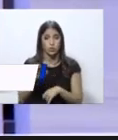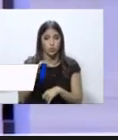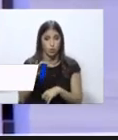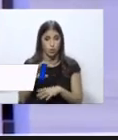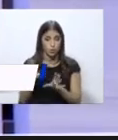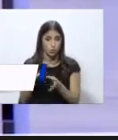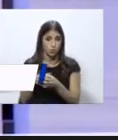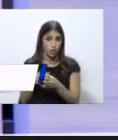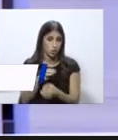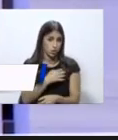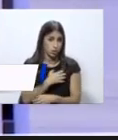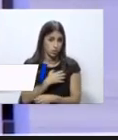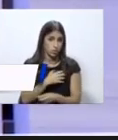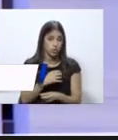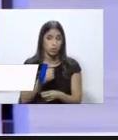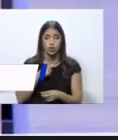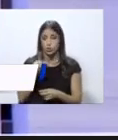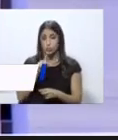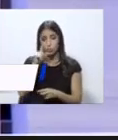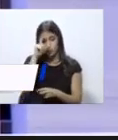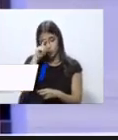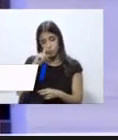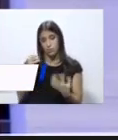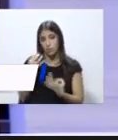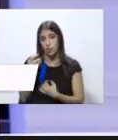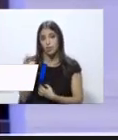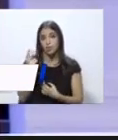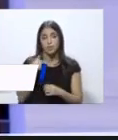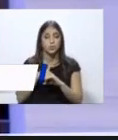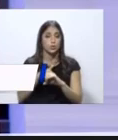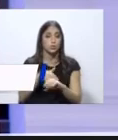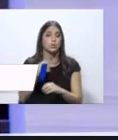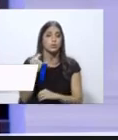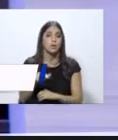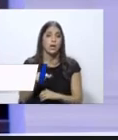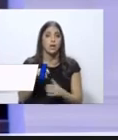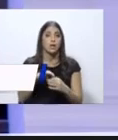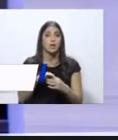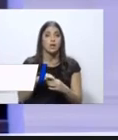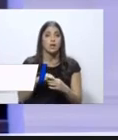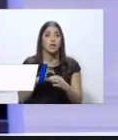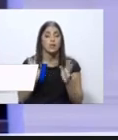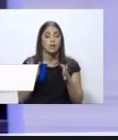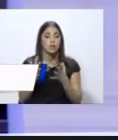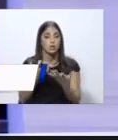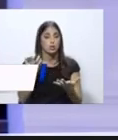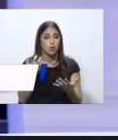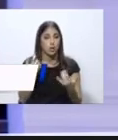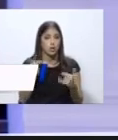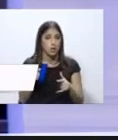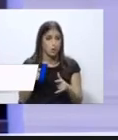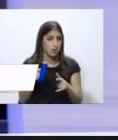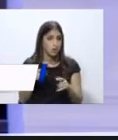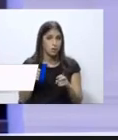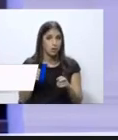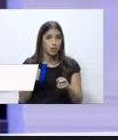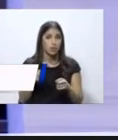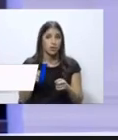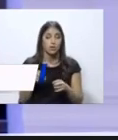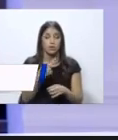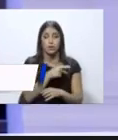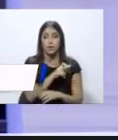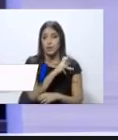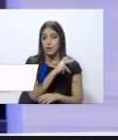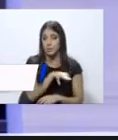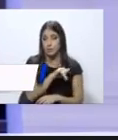clubes. Eu não me lembro de haver dois jogadores que tenham chamado tanta atenção como o Taremi